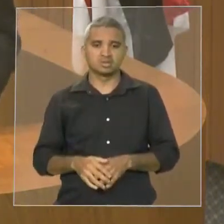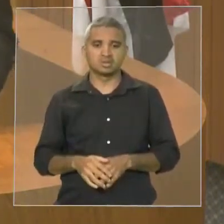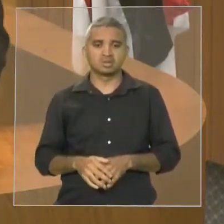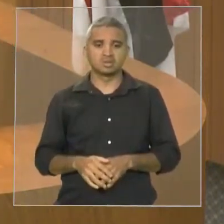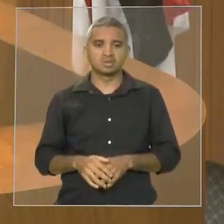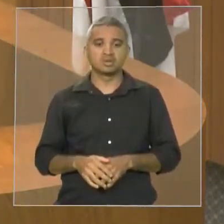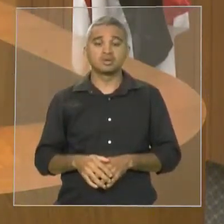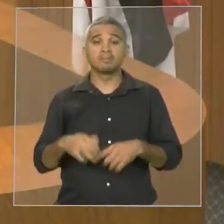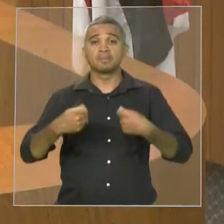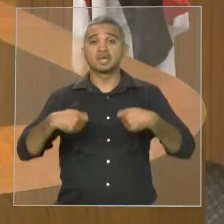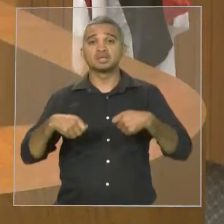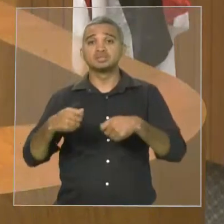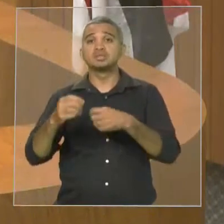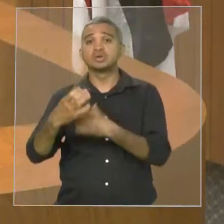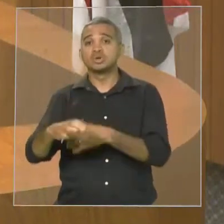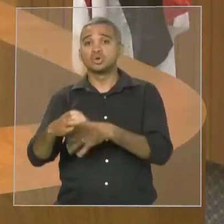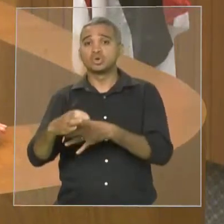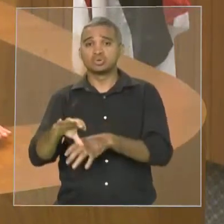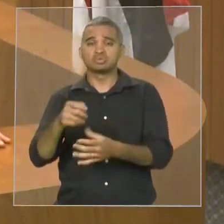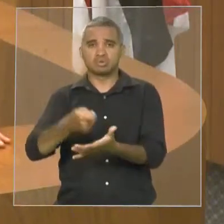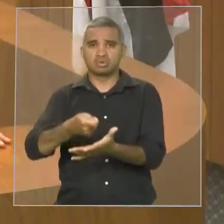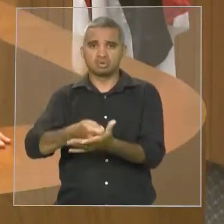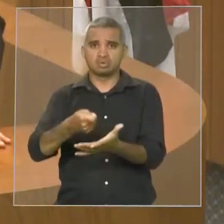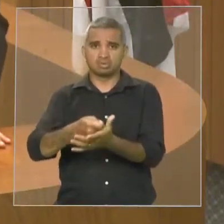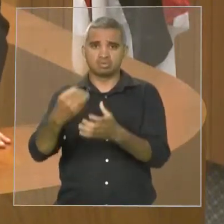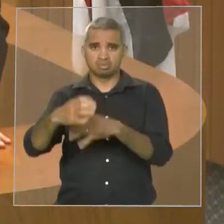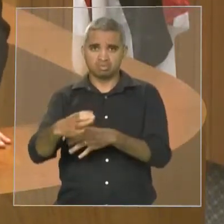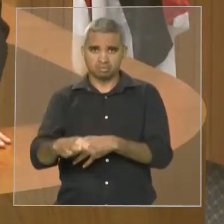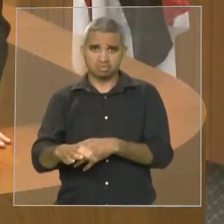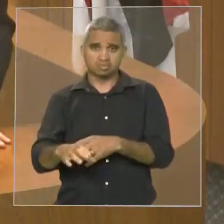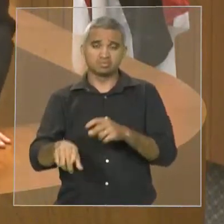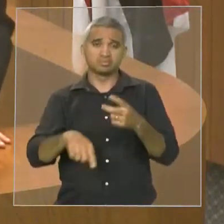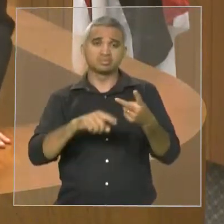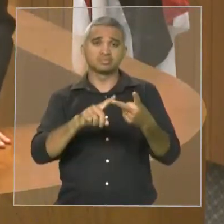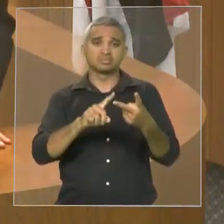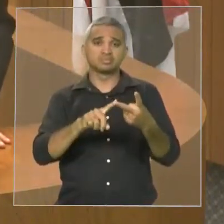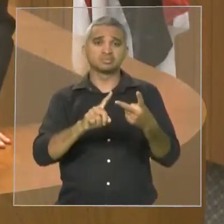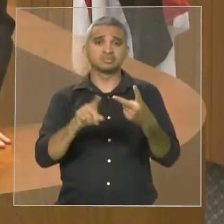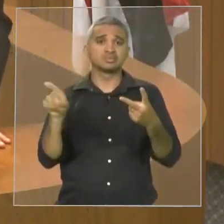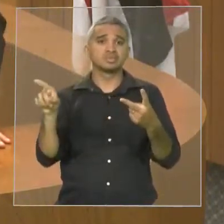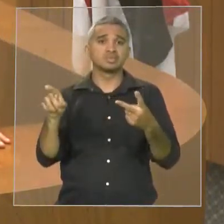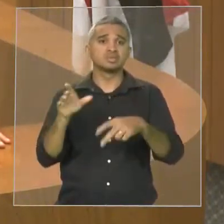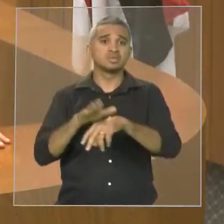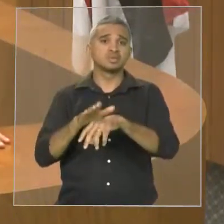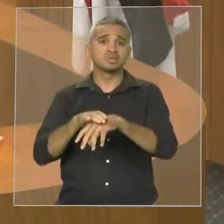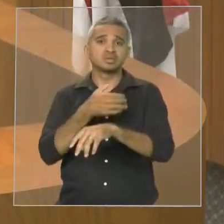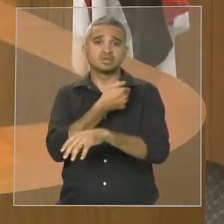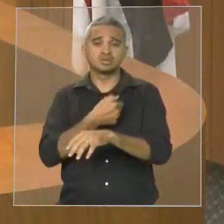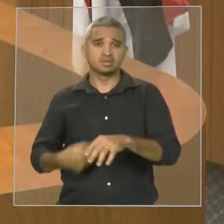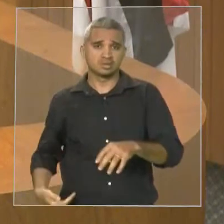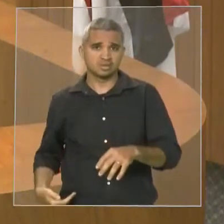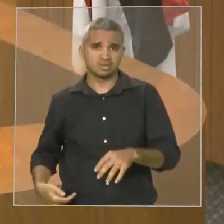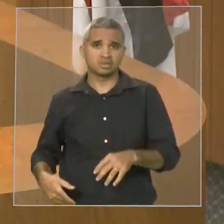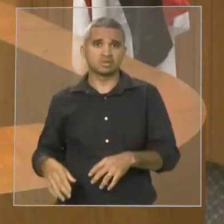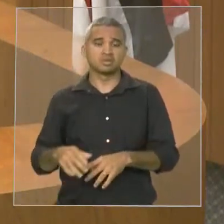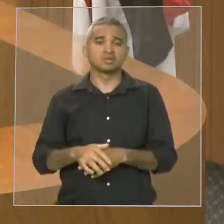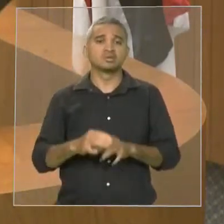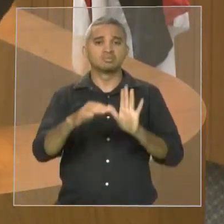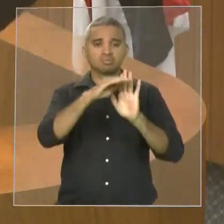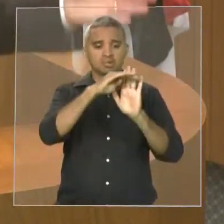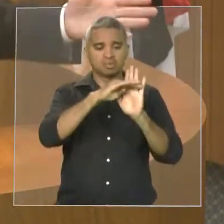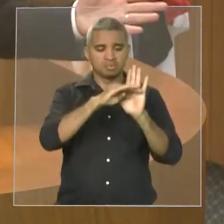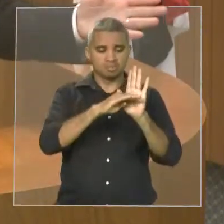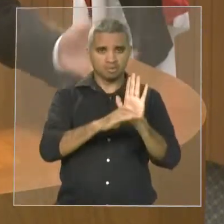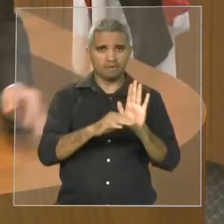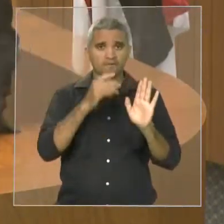público. Segundo, vai contra o discurso do próprio governador, que colocou no seu programa de governo que os cargos